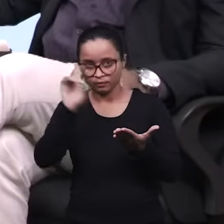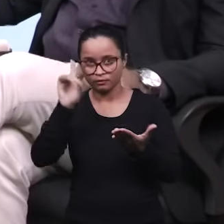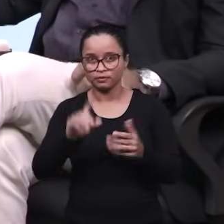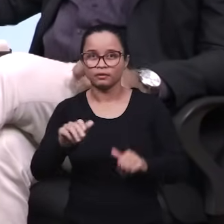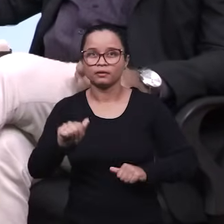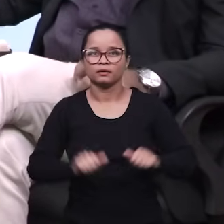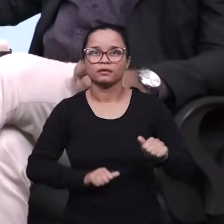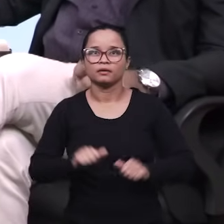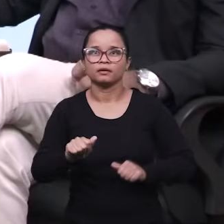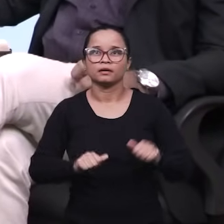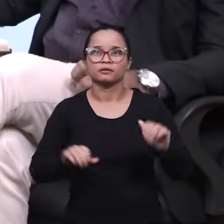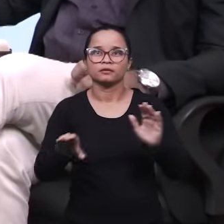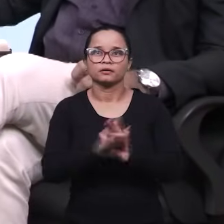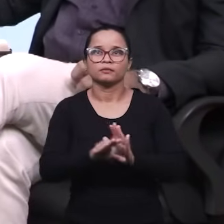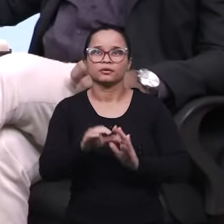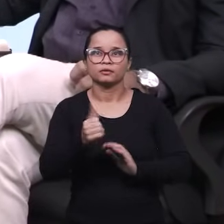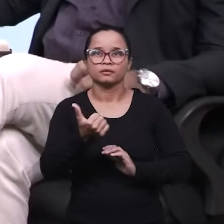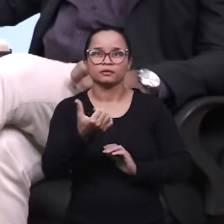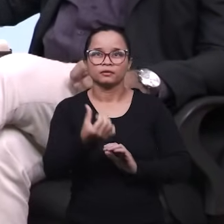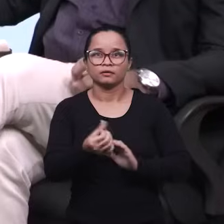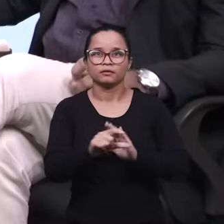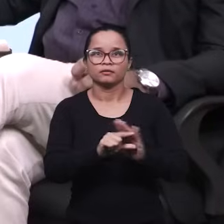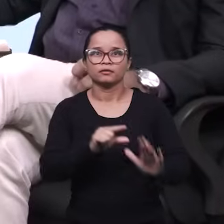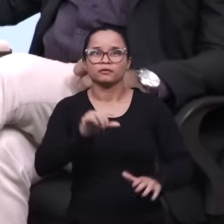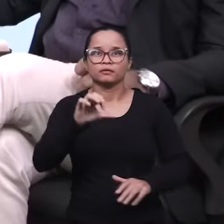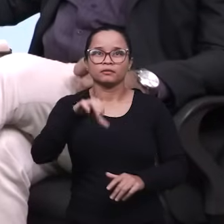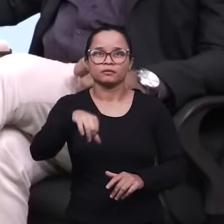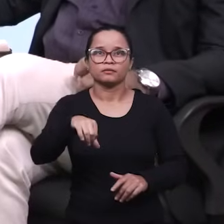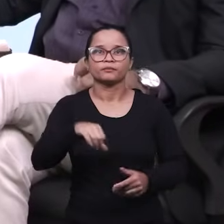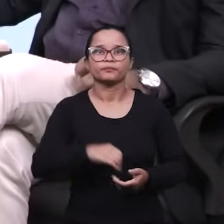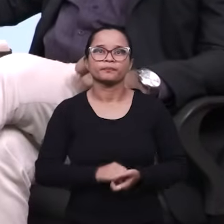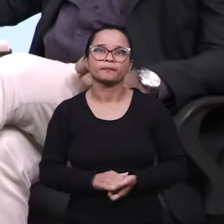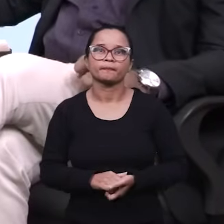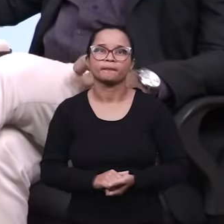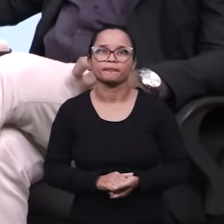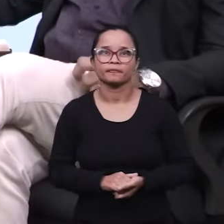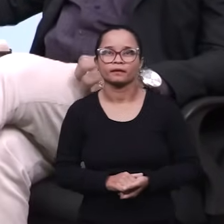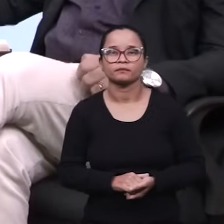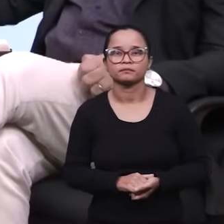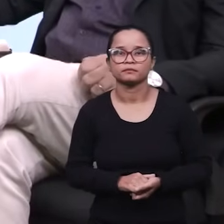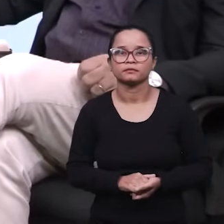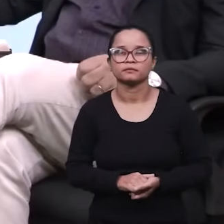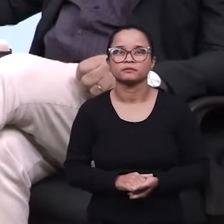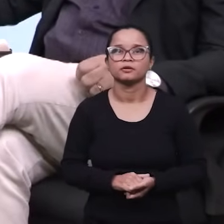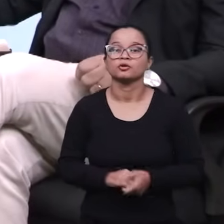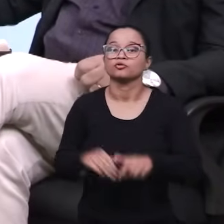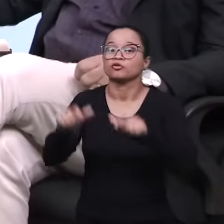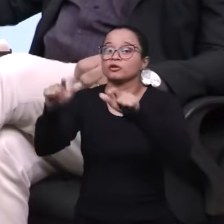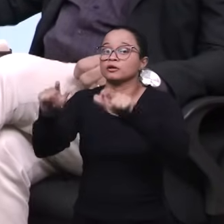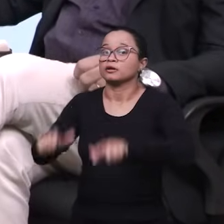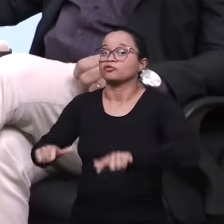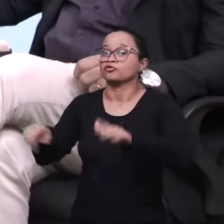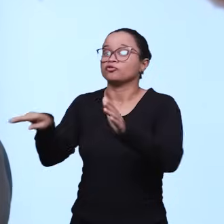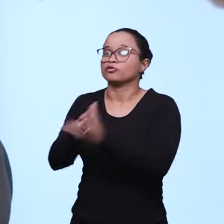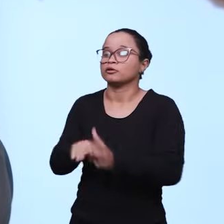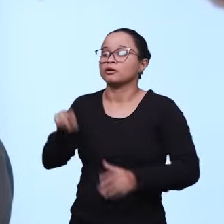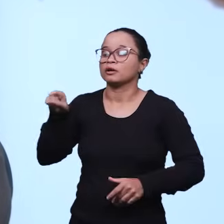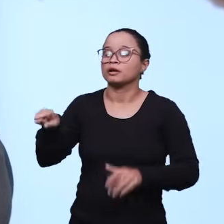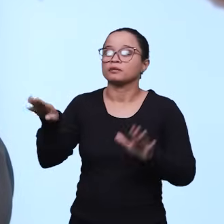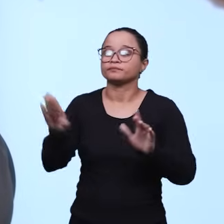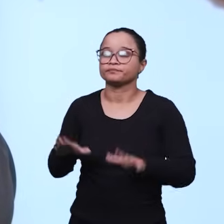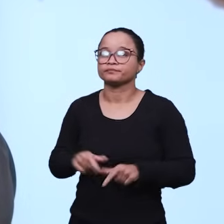Atos 16, 9. 16, 9. Então, quando chegaram a Mísia, nesse extremo, eles